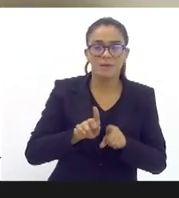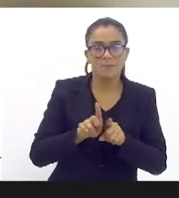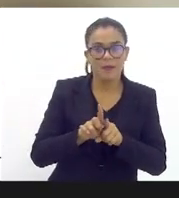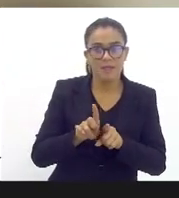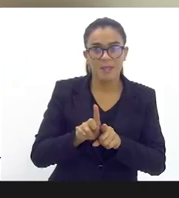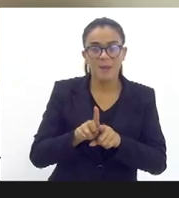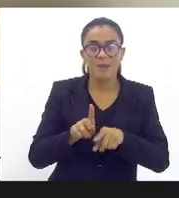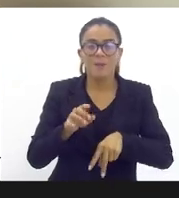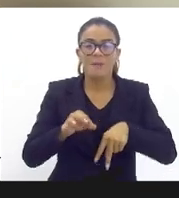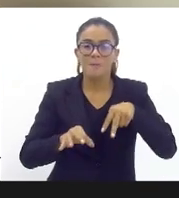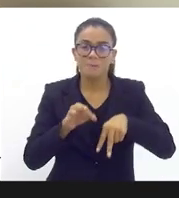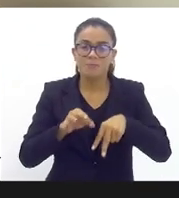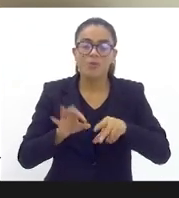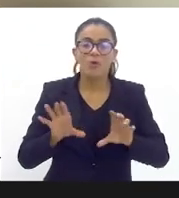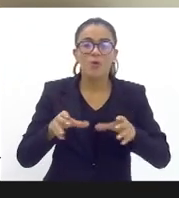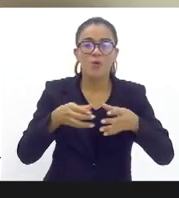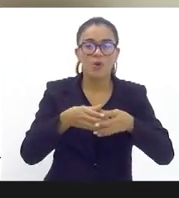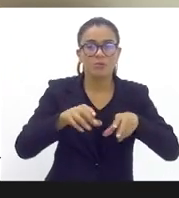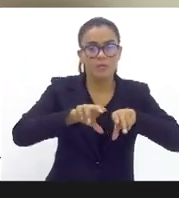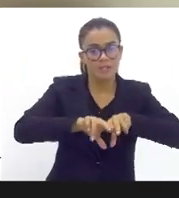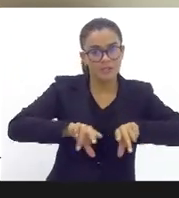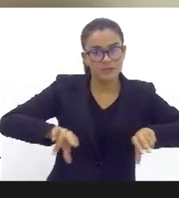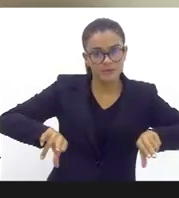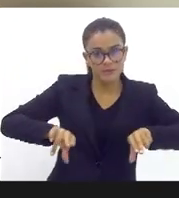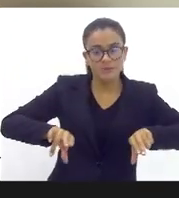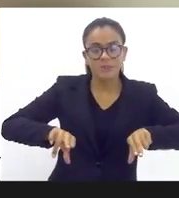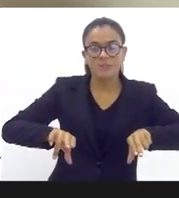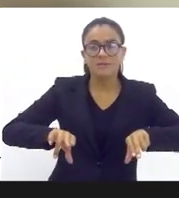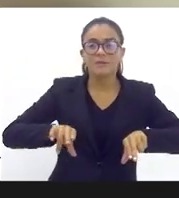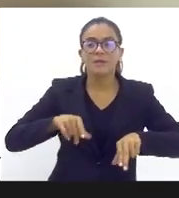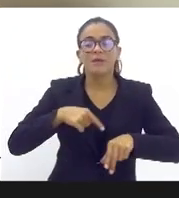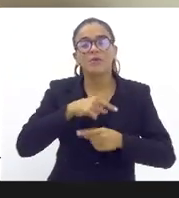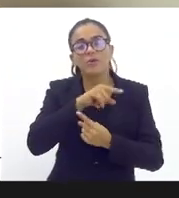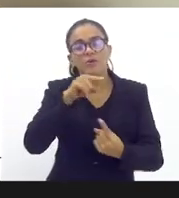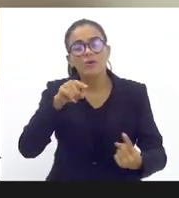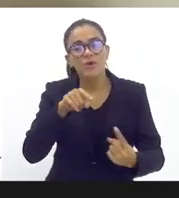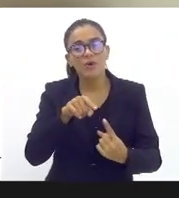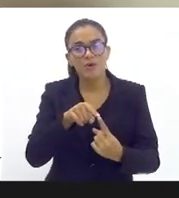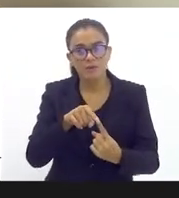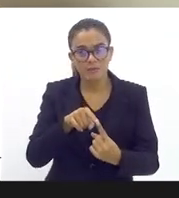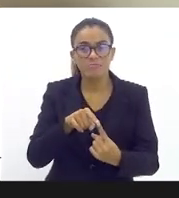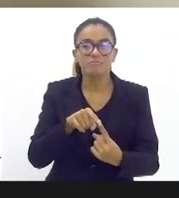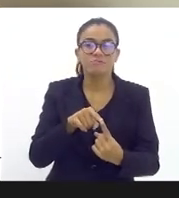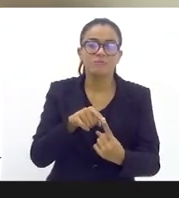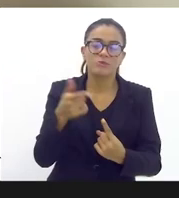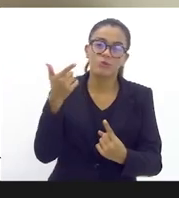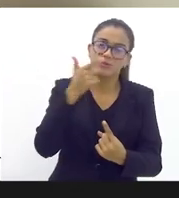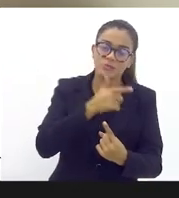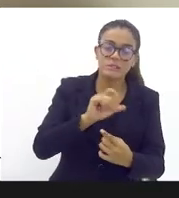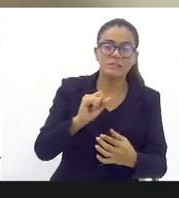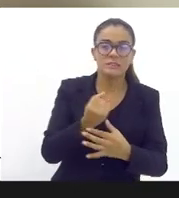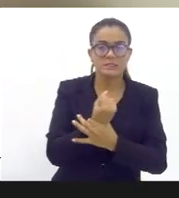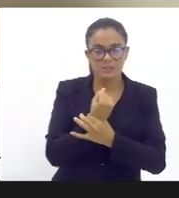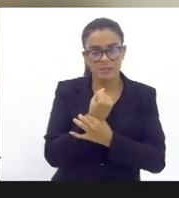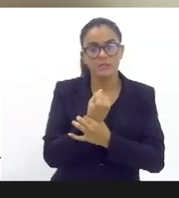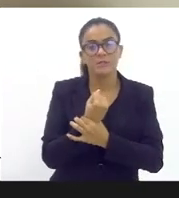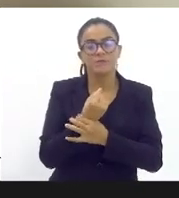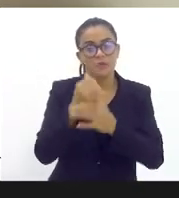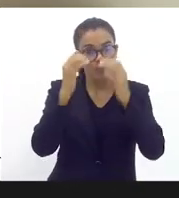Procuradoria do Rio de Janeiro um comitê de diversidade que visa que a gente consiga garantir o